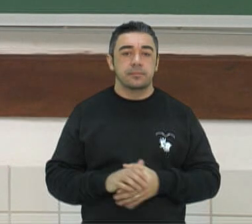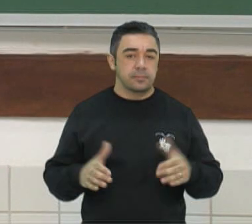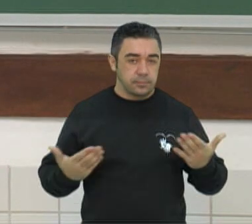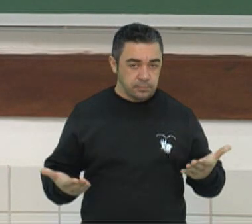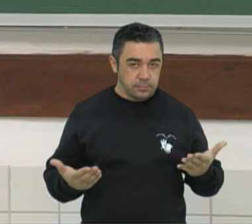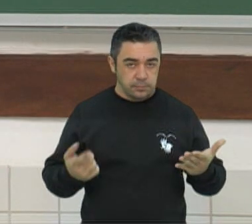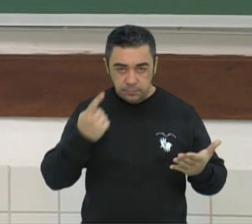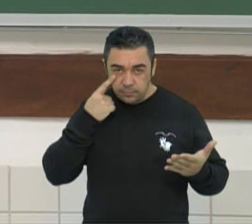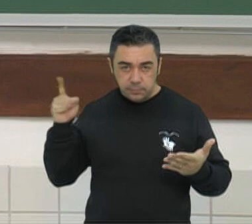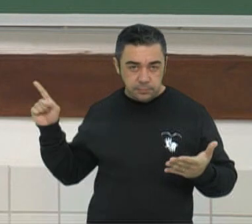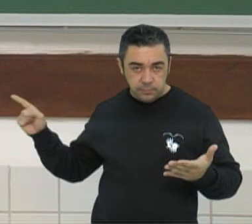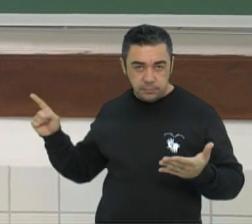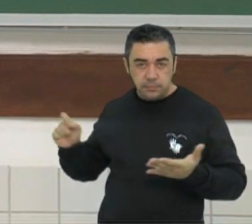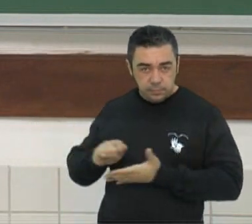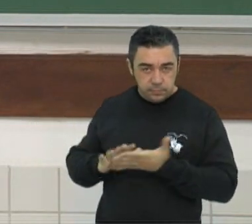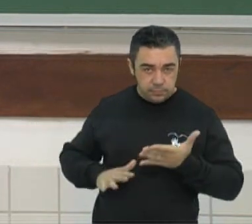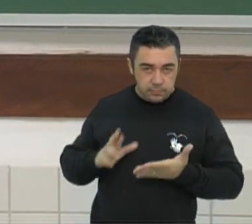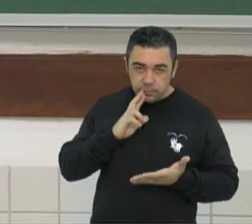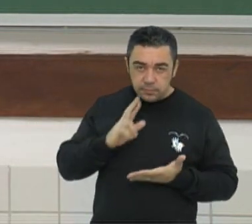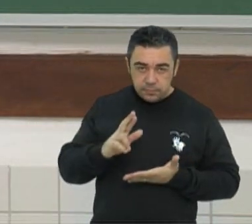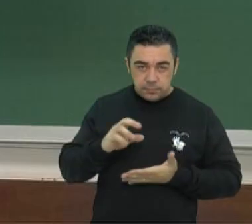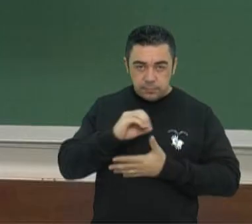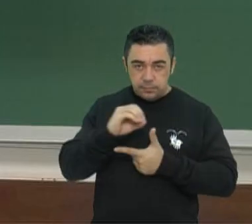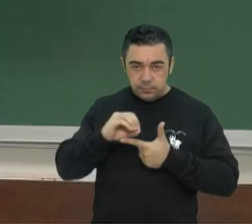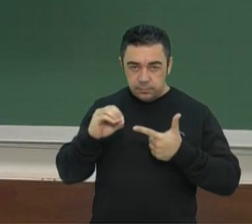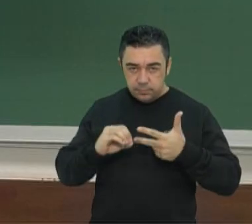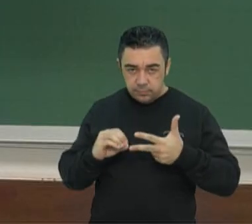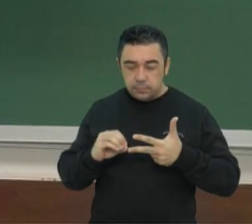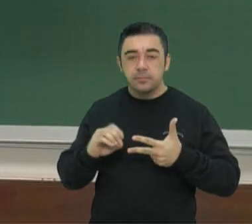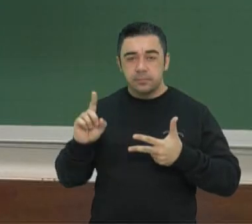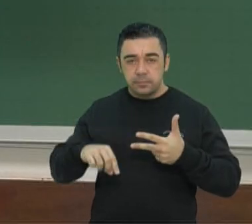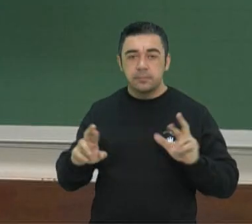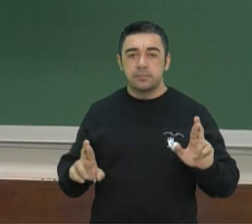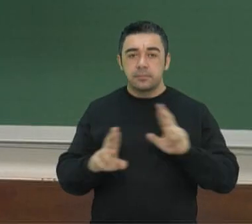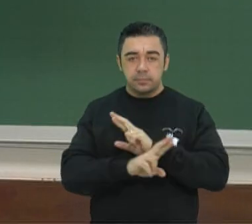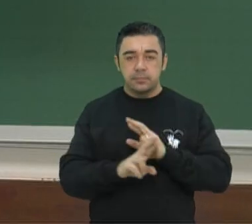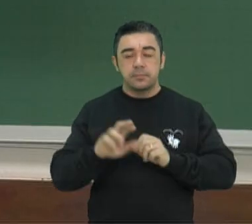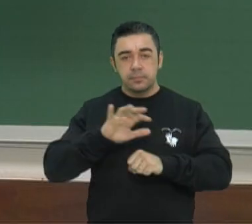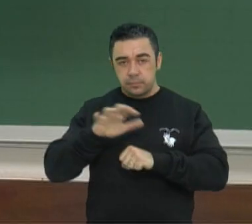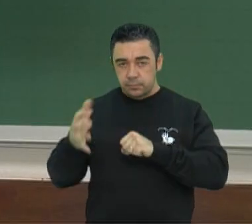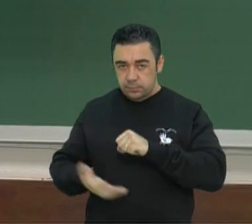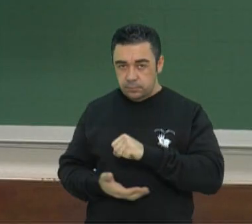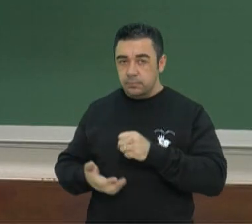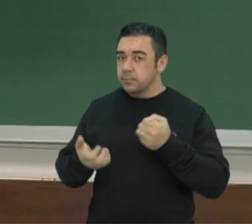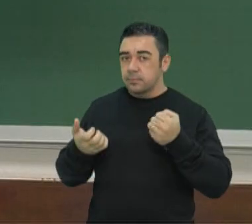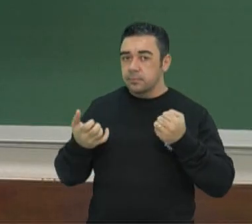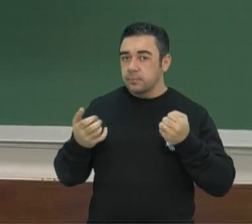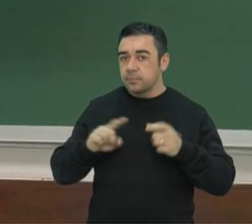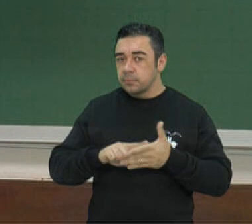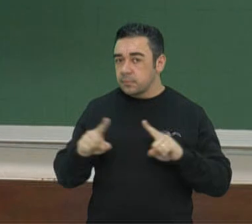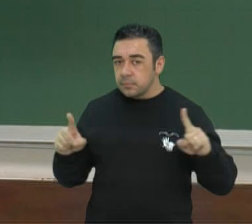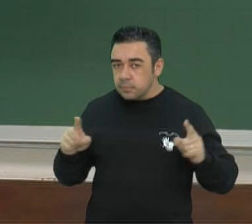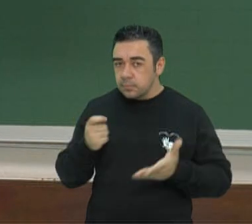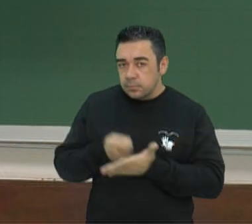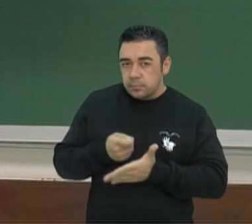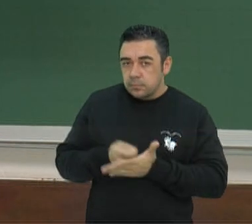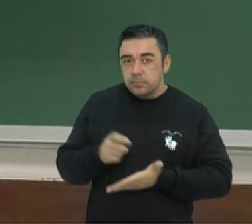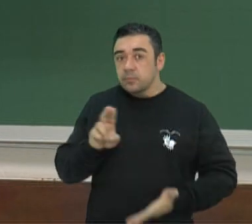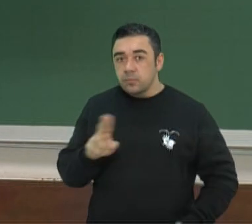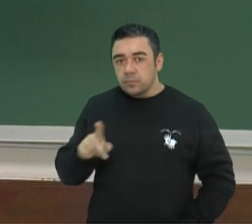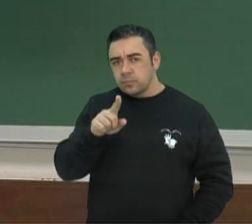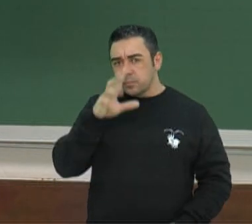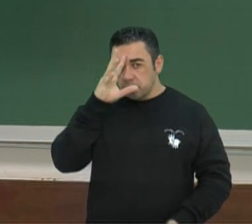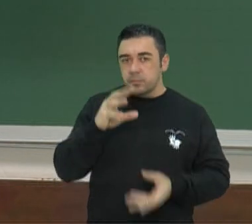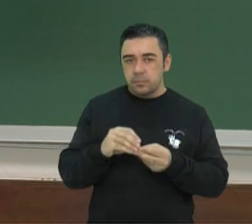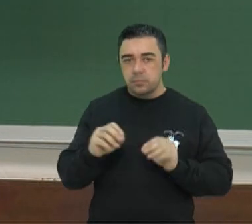aí, gente, tá vendo? Esse exercício do Enem, ele tá falando de relações ecológicas, ele tá, mas ele não tá cobrando o nome de nenhuma delas, mas você tem que